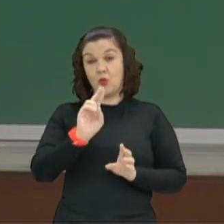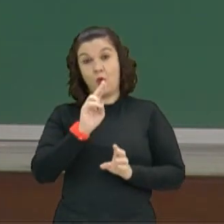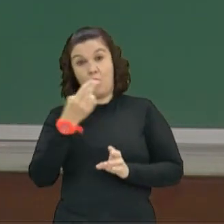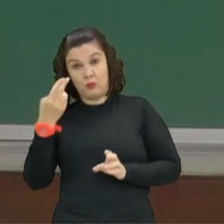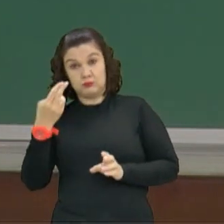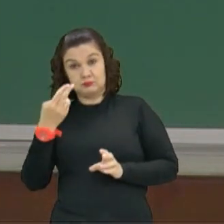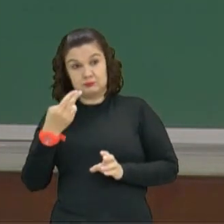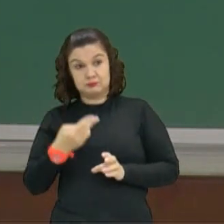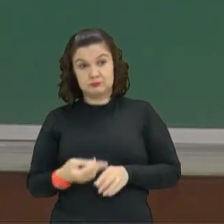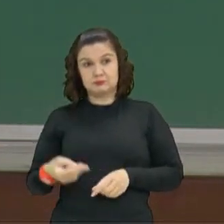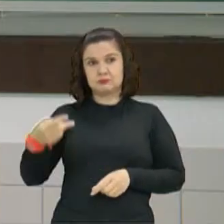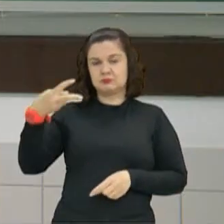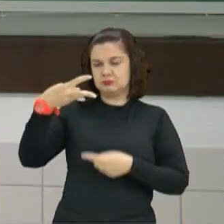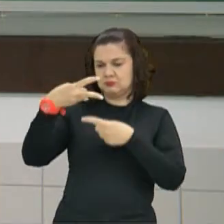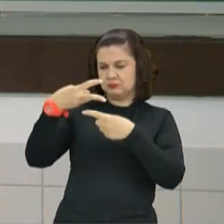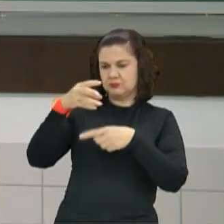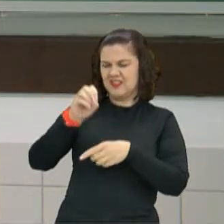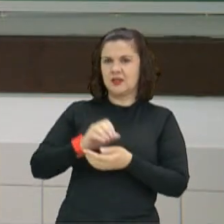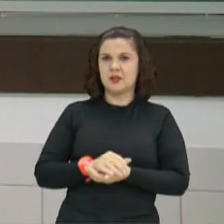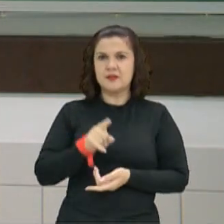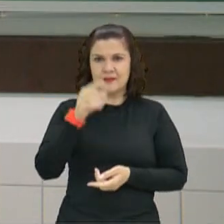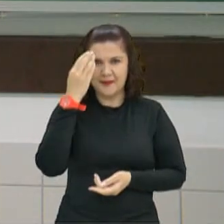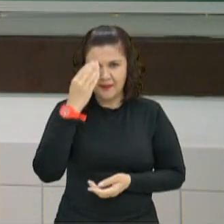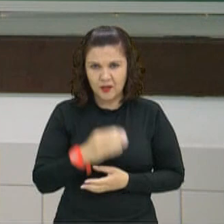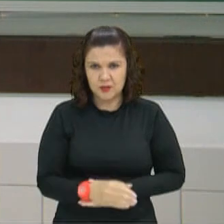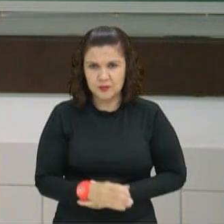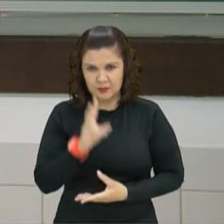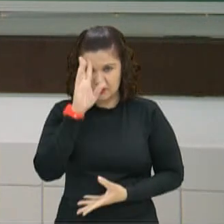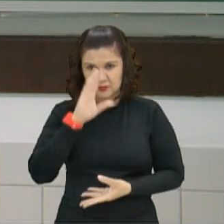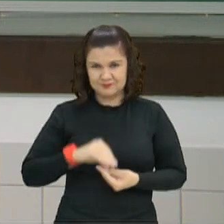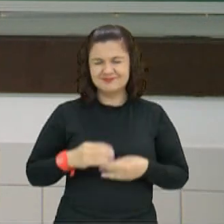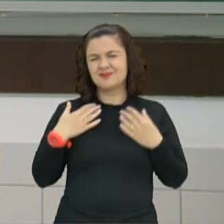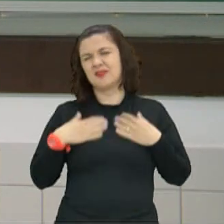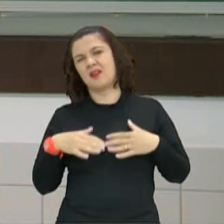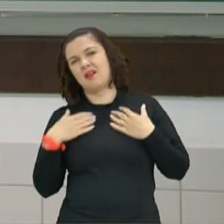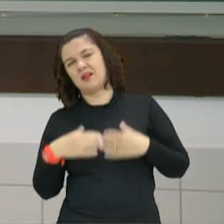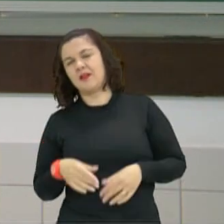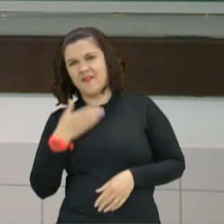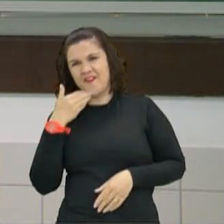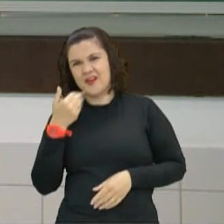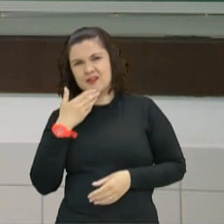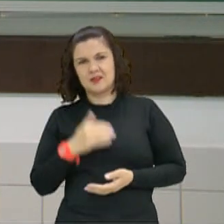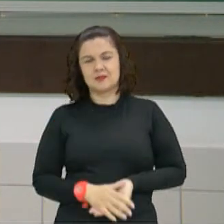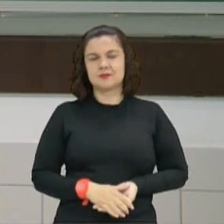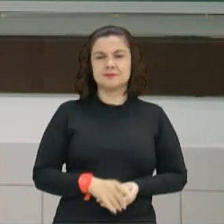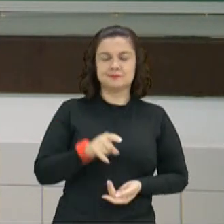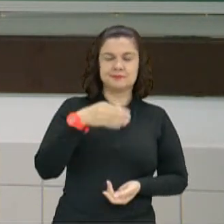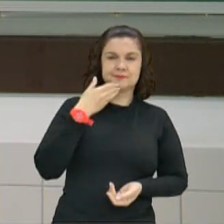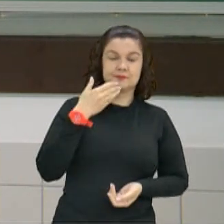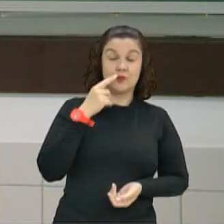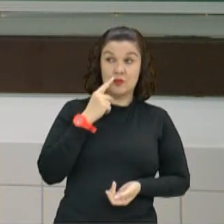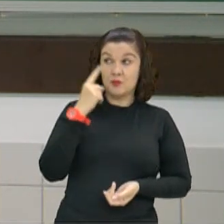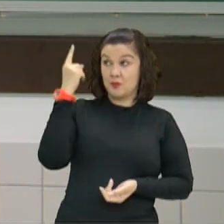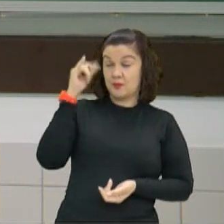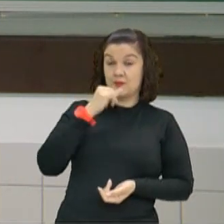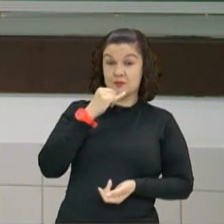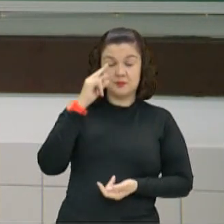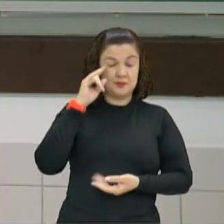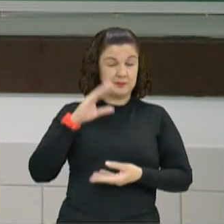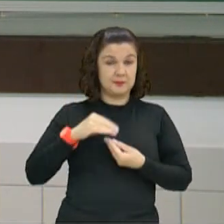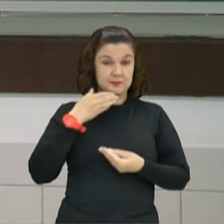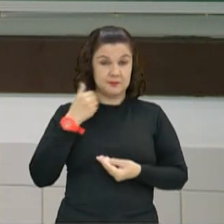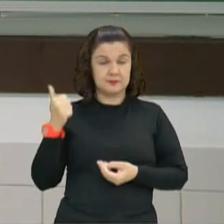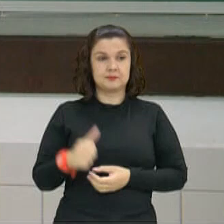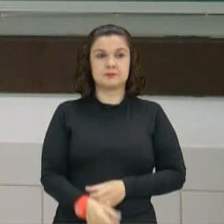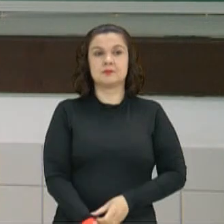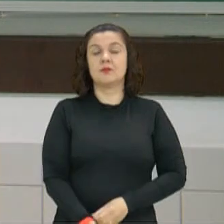0. Tá entendendo? Tá compreendendo? Tá tranquilo, né? Fácil? É fácil. Ó, vamos entender um pouquinho mais o